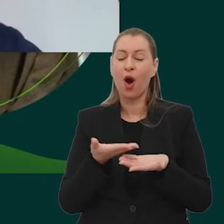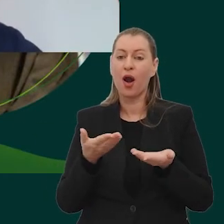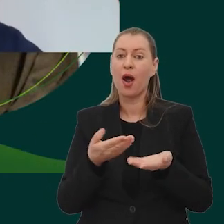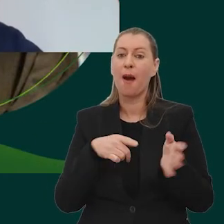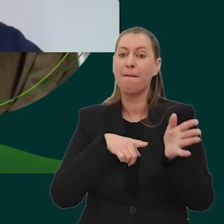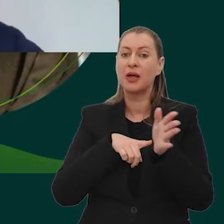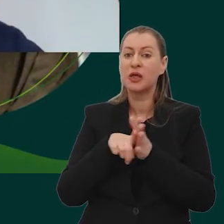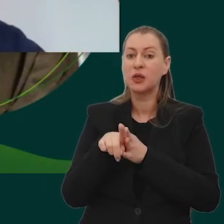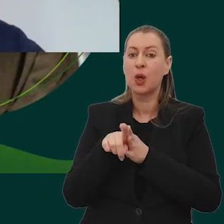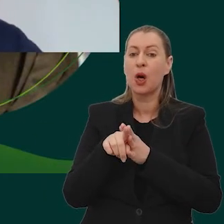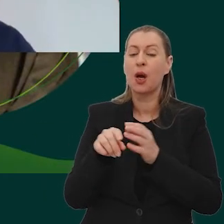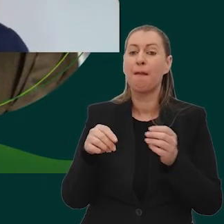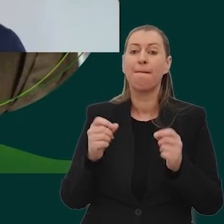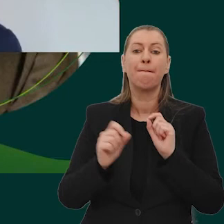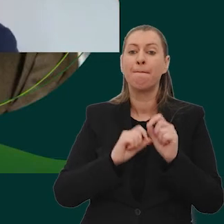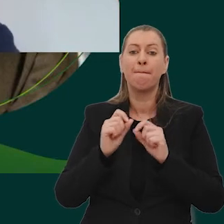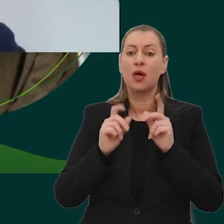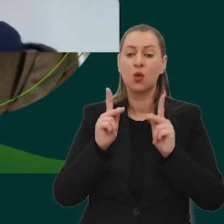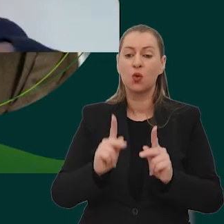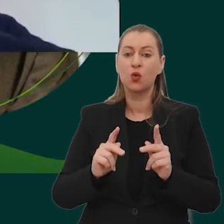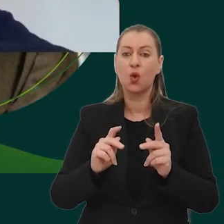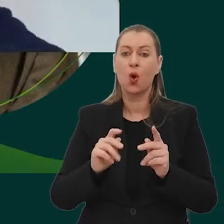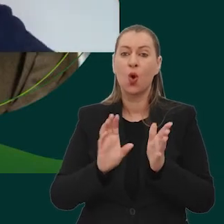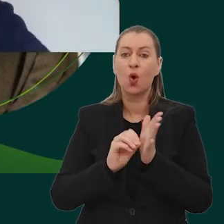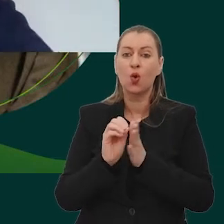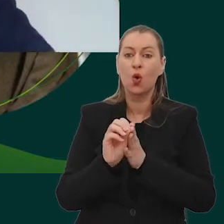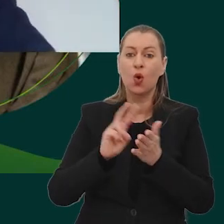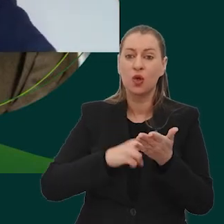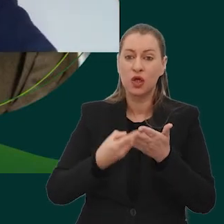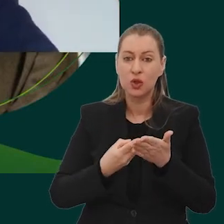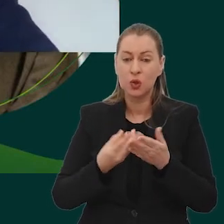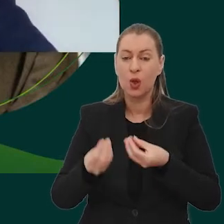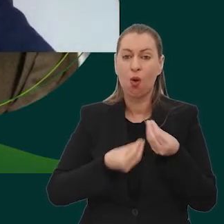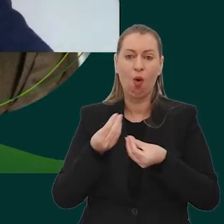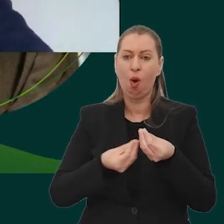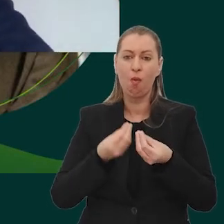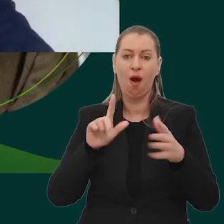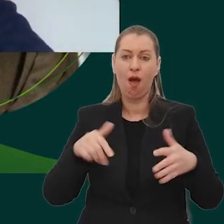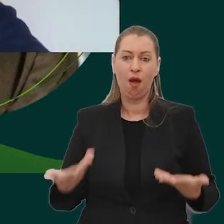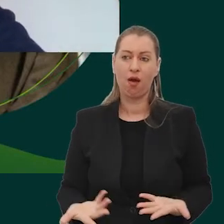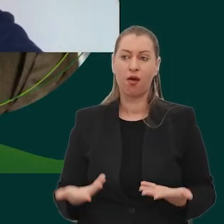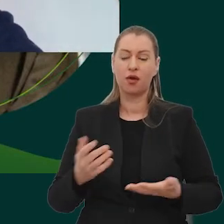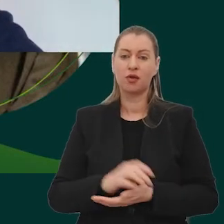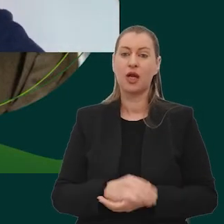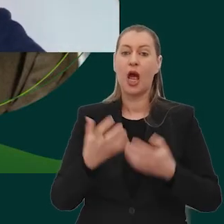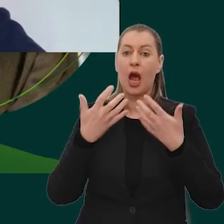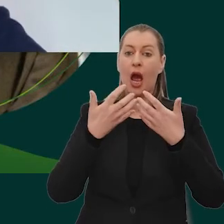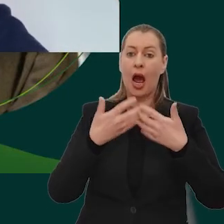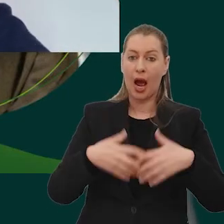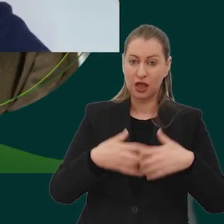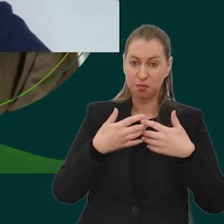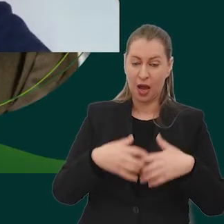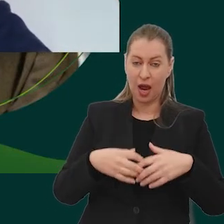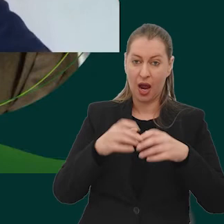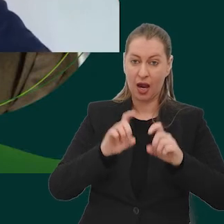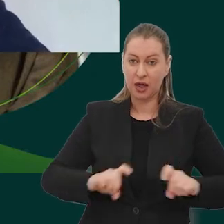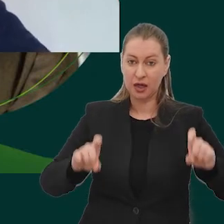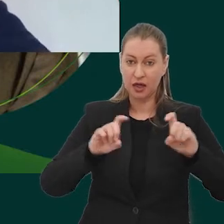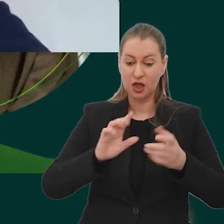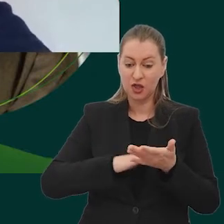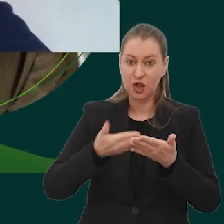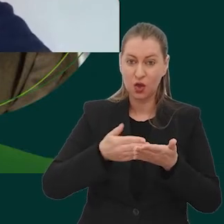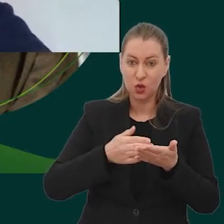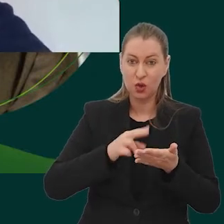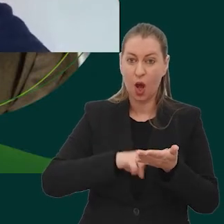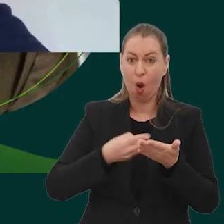o Google Translate? Entra em alguma forma da linguagem natural? As máquinas de tradução foram praticamente a